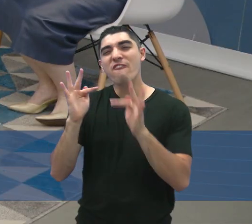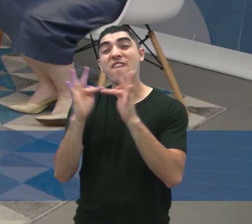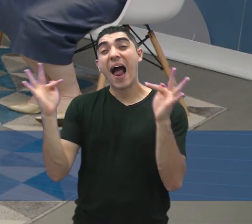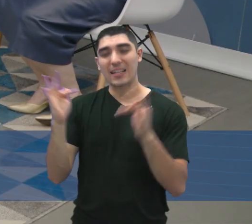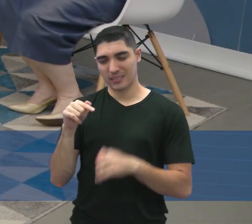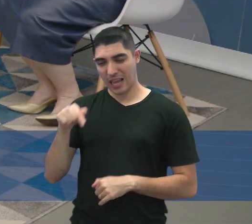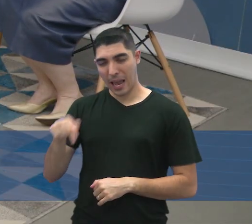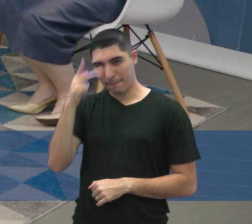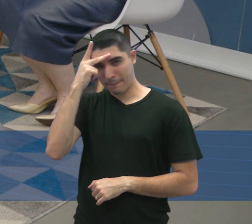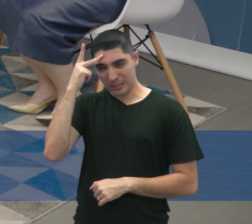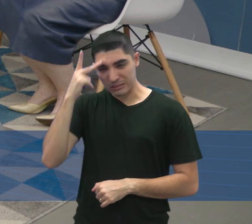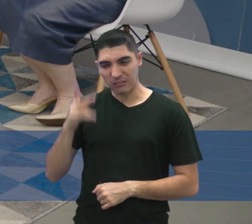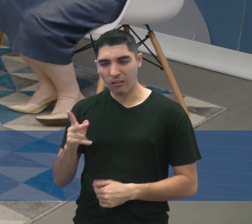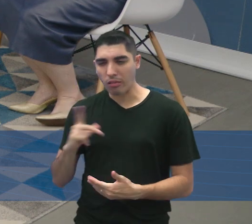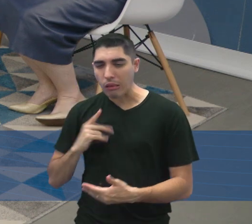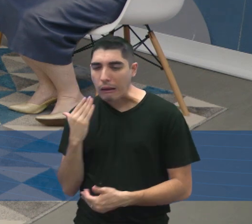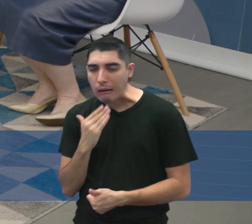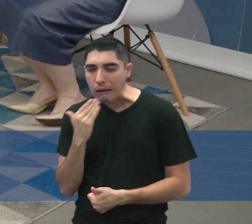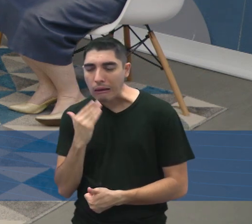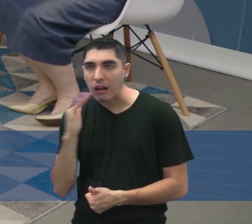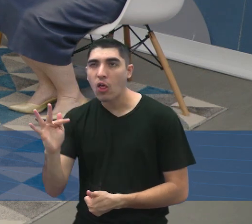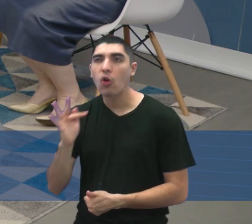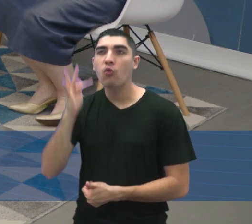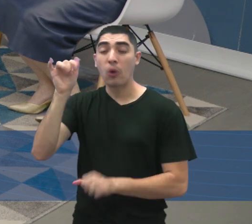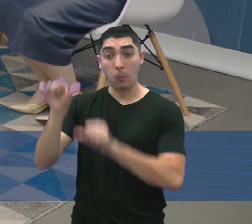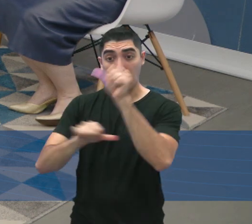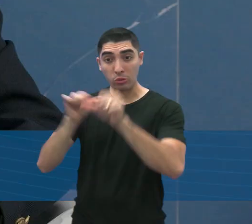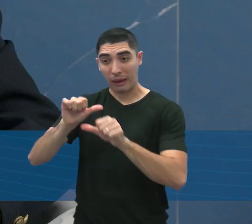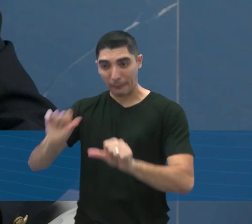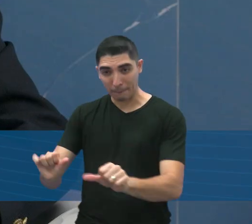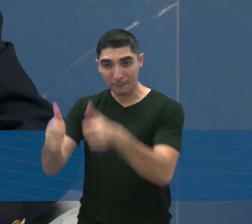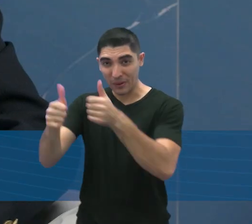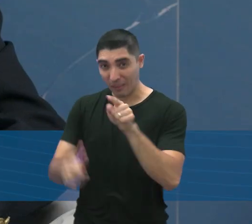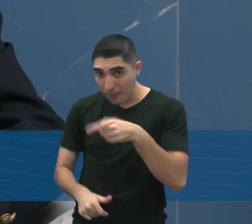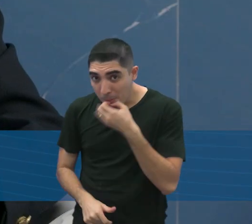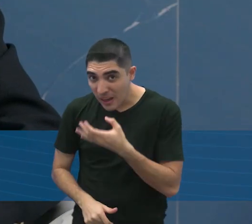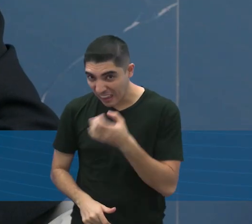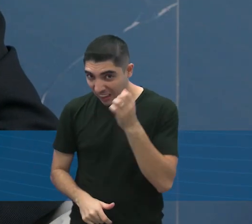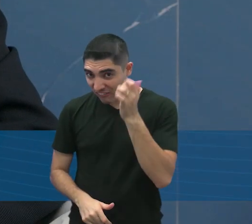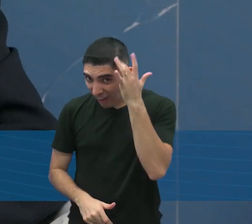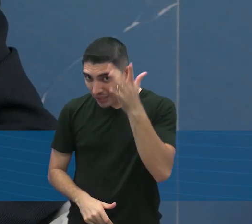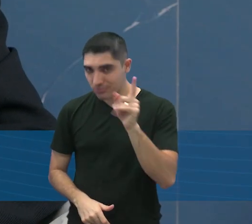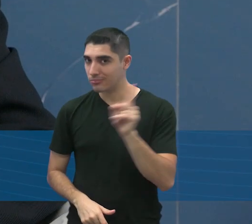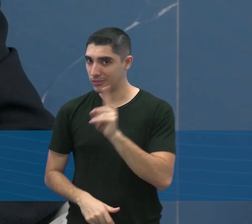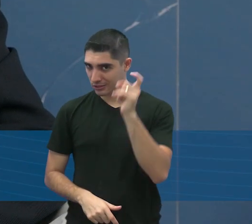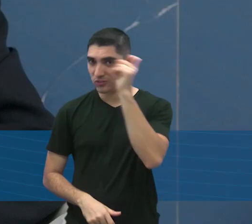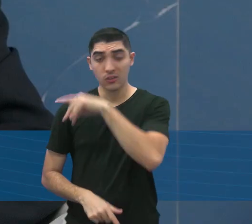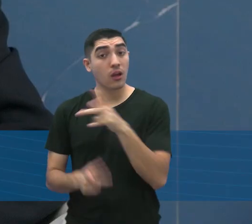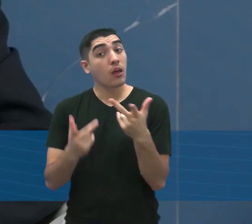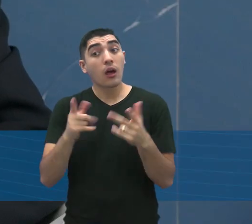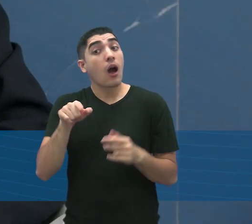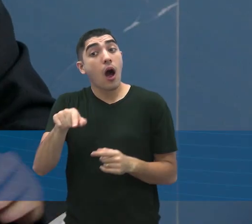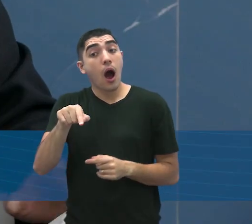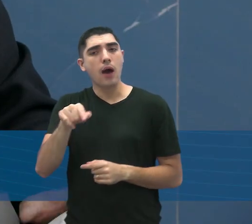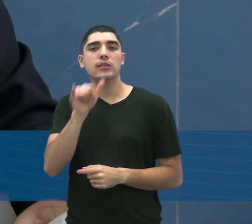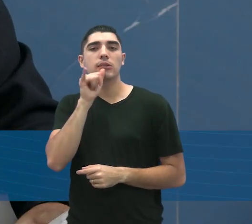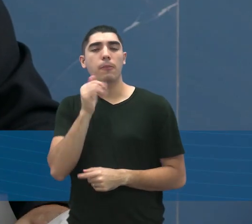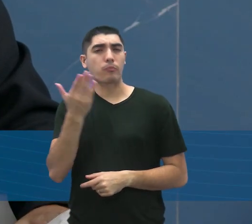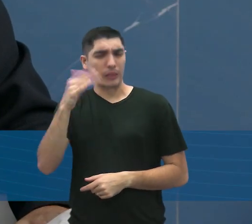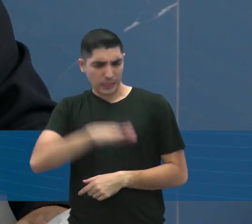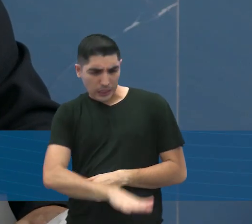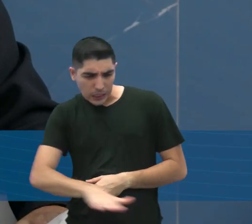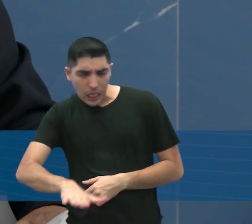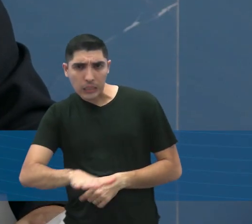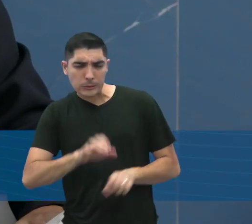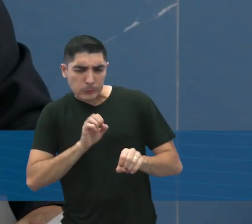endireitar. Então, desde pequenininho já... Então, isso é muito importante. Isso vai contribuir com o país. É lógico, e eu